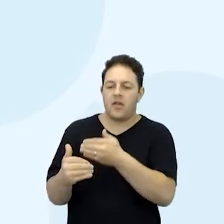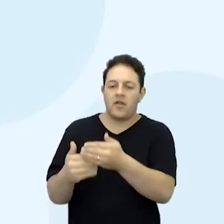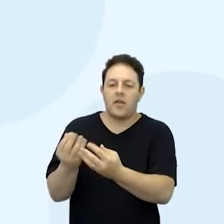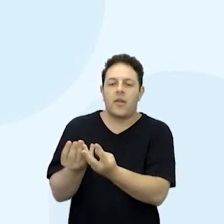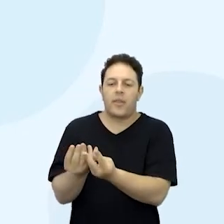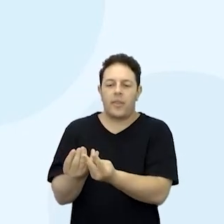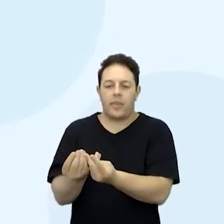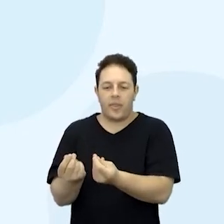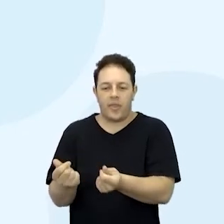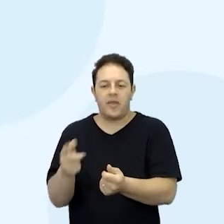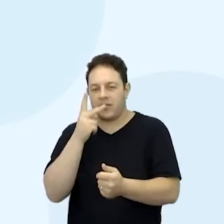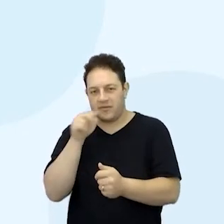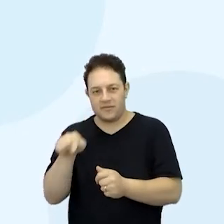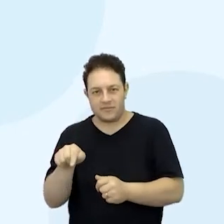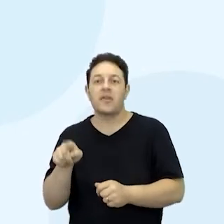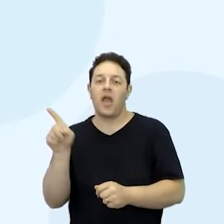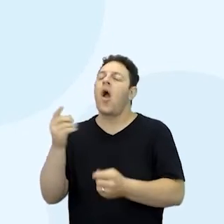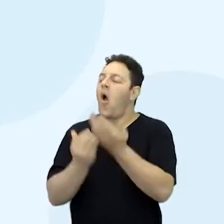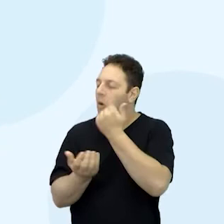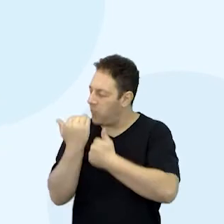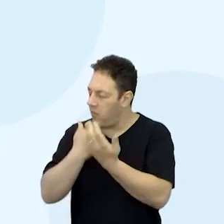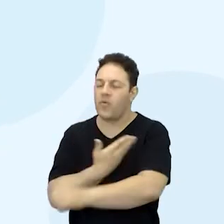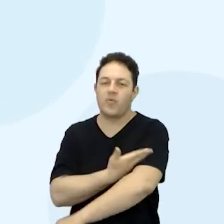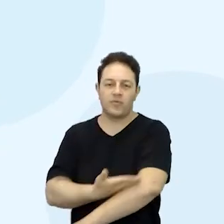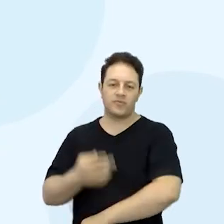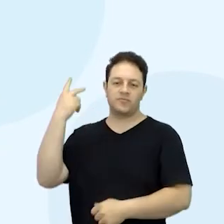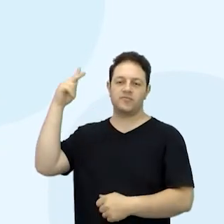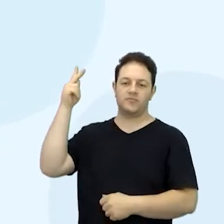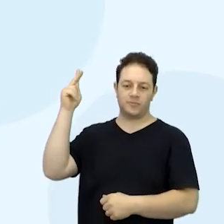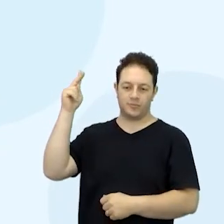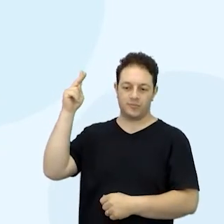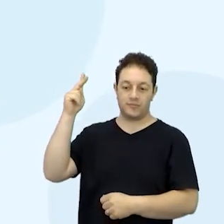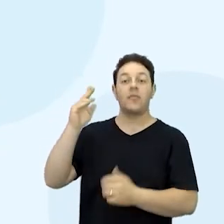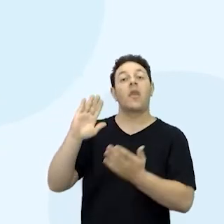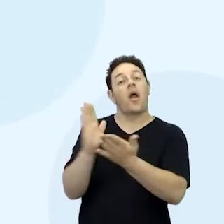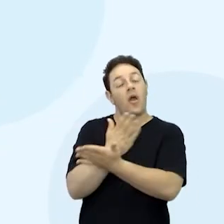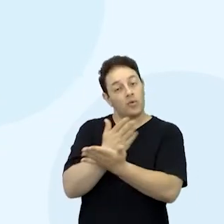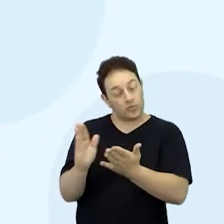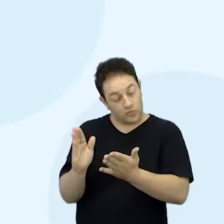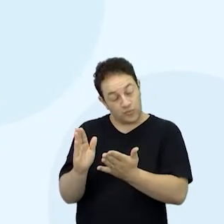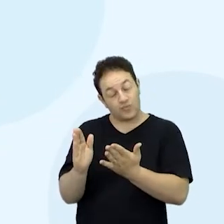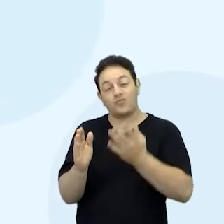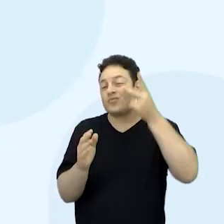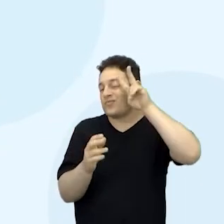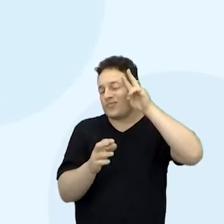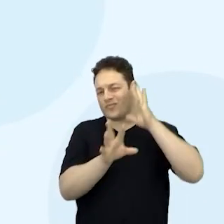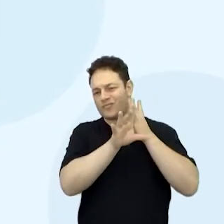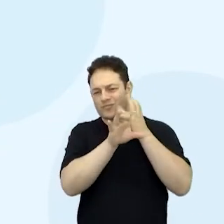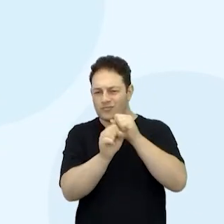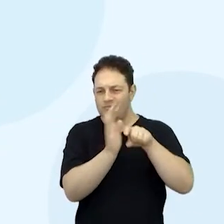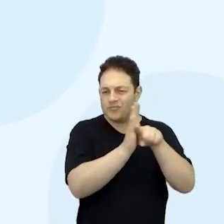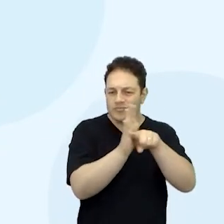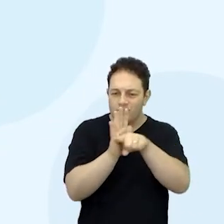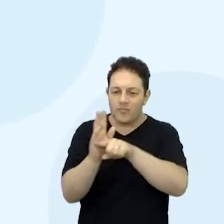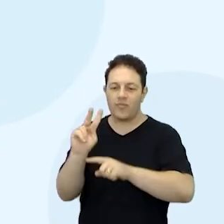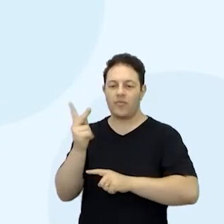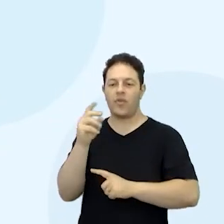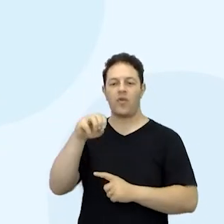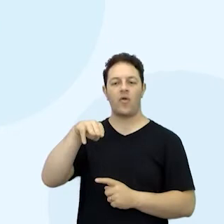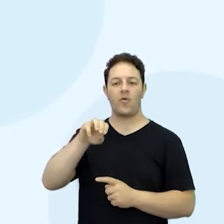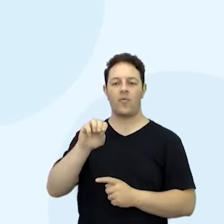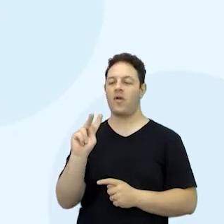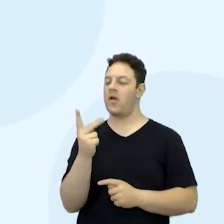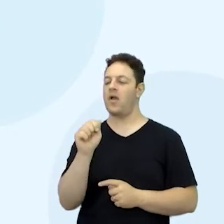putrefação de decomposição né e os historiadores também consideram aí o homo habilis